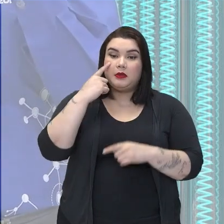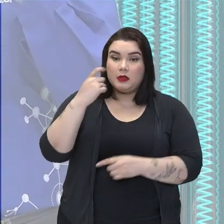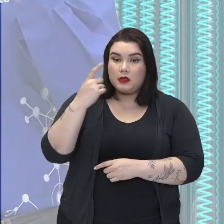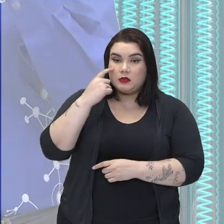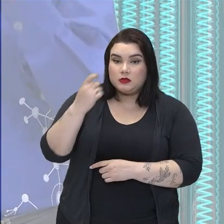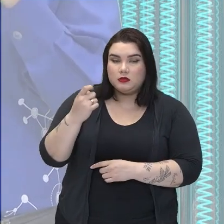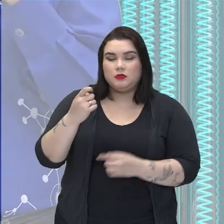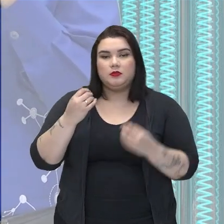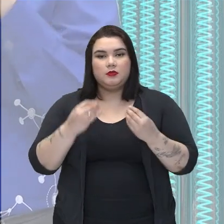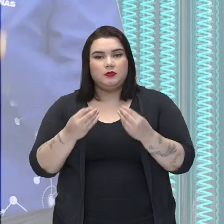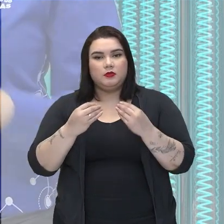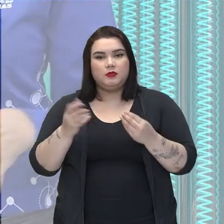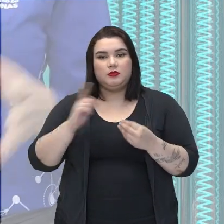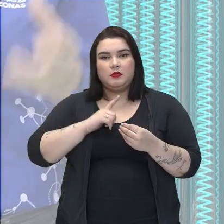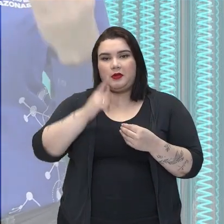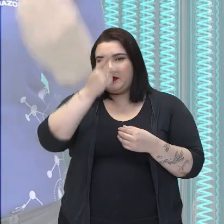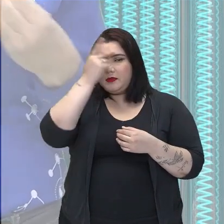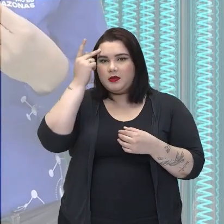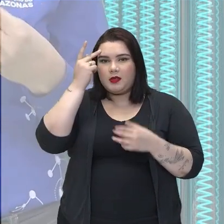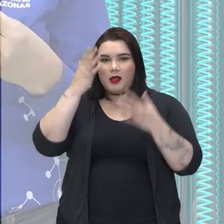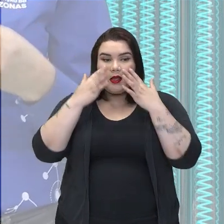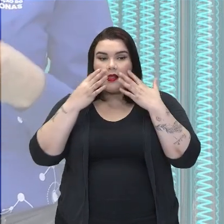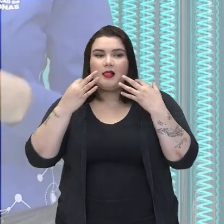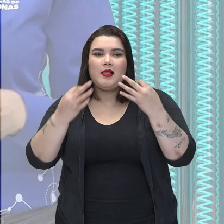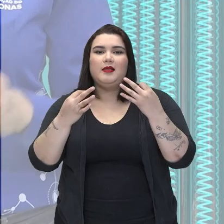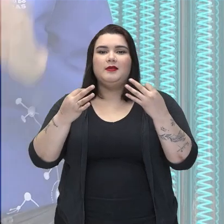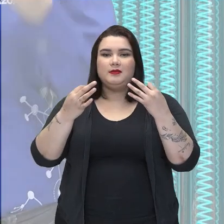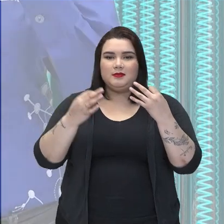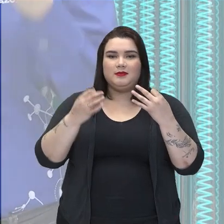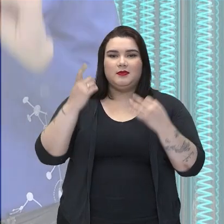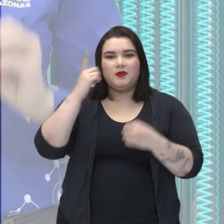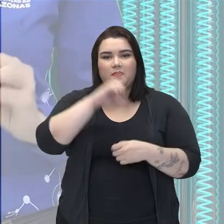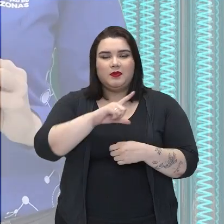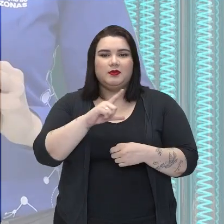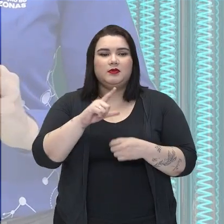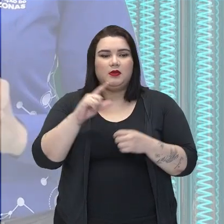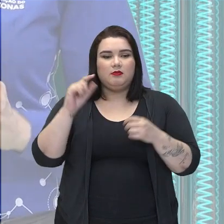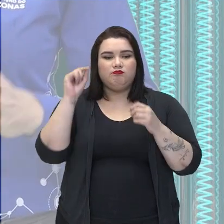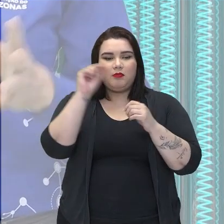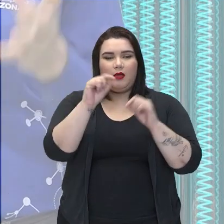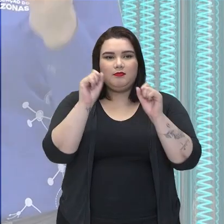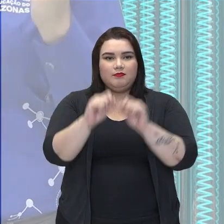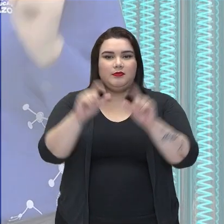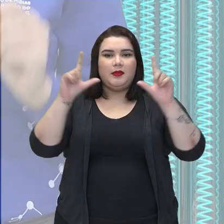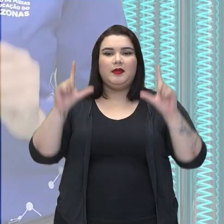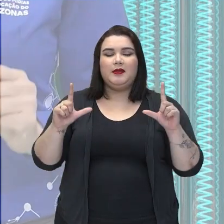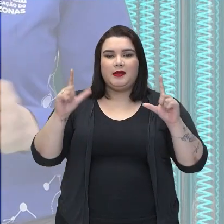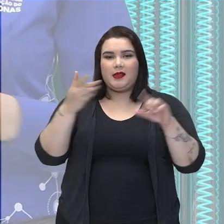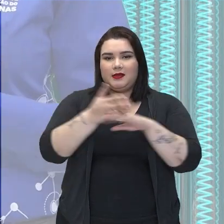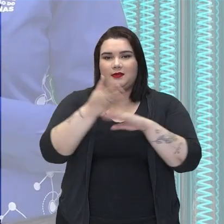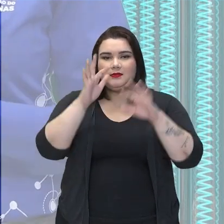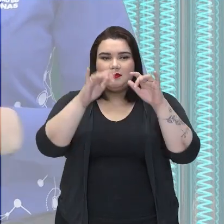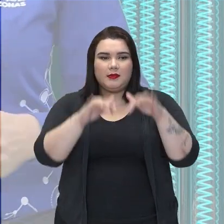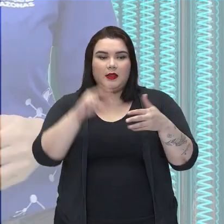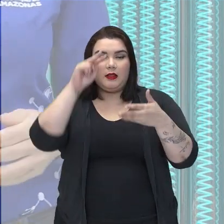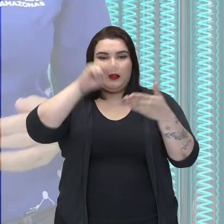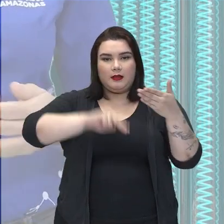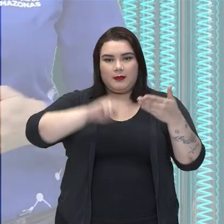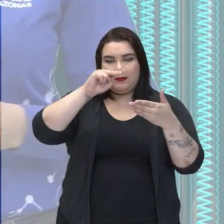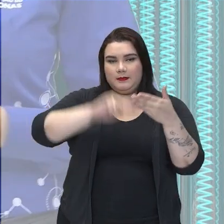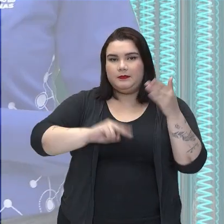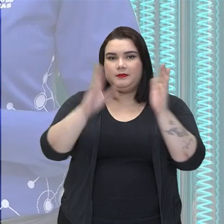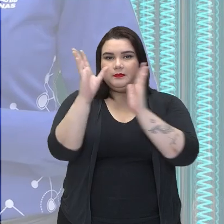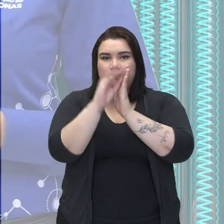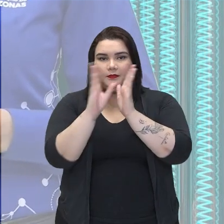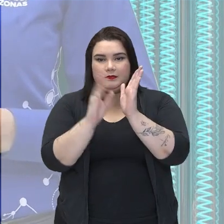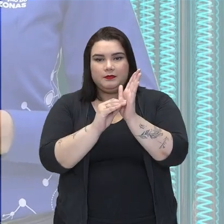interessante para fisgar, né? Nós somos os peixinhos nesse caso, para fisgar a nossa atenção para fazer